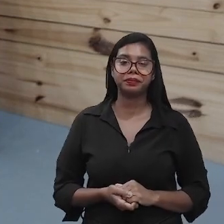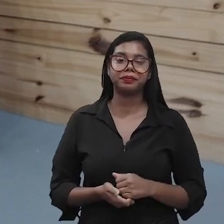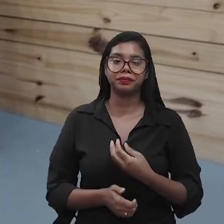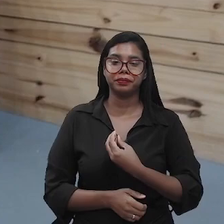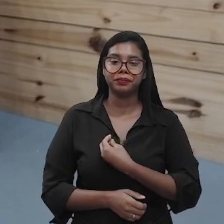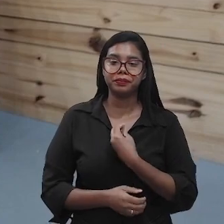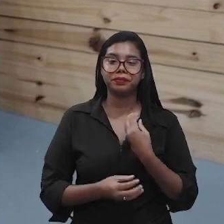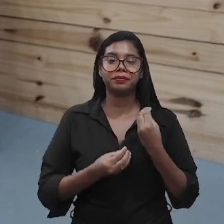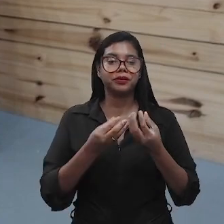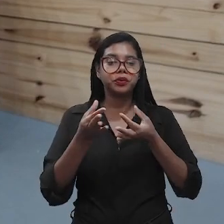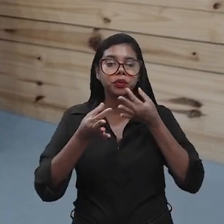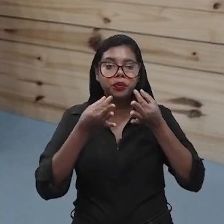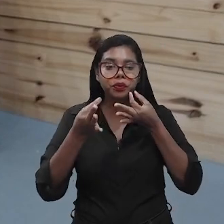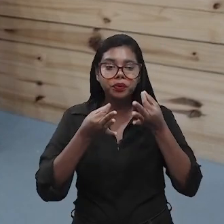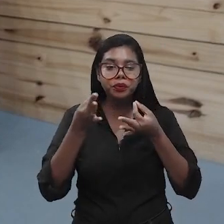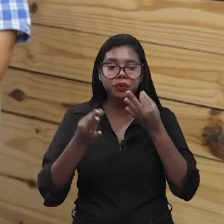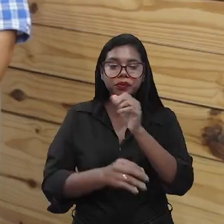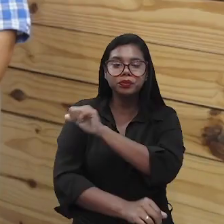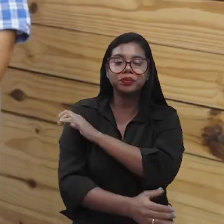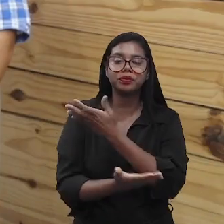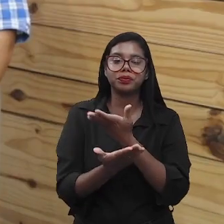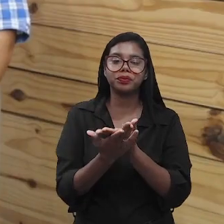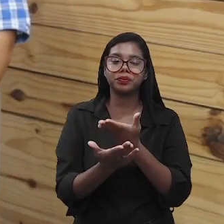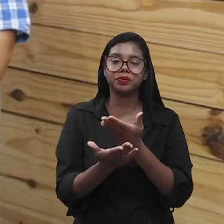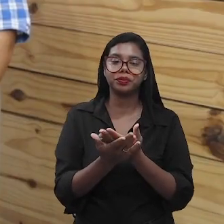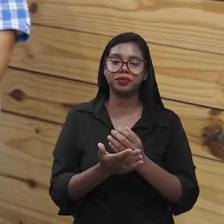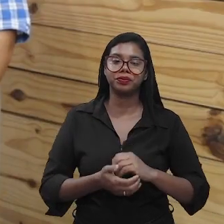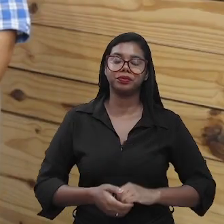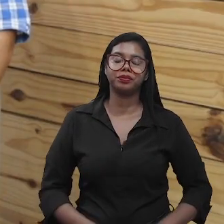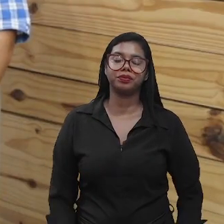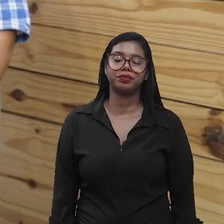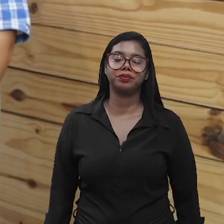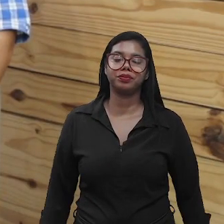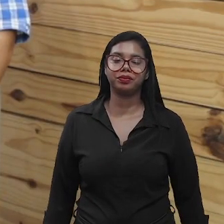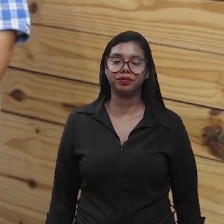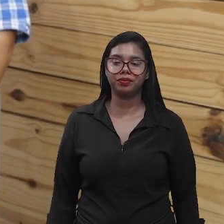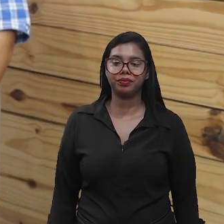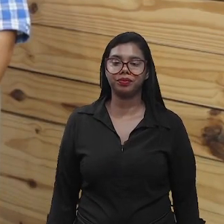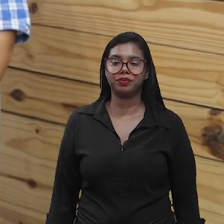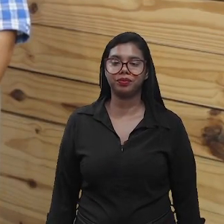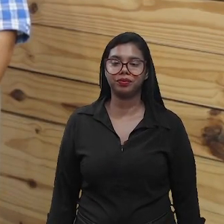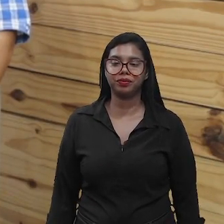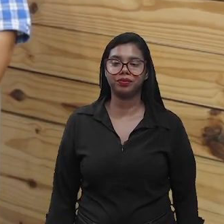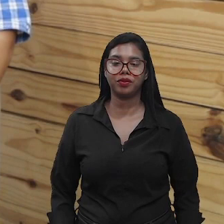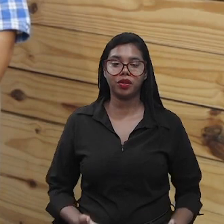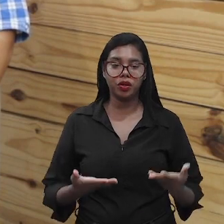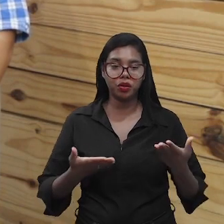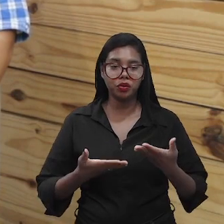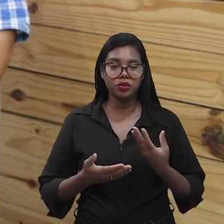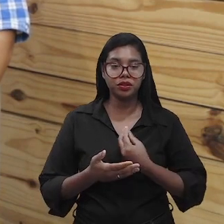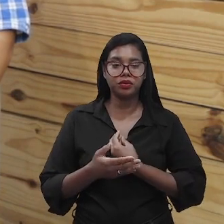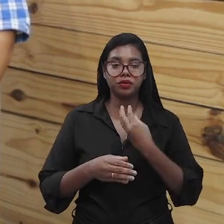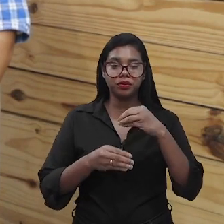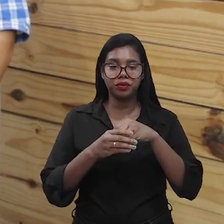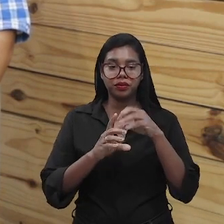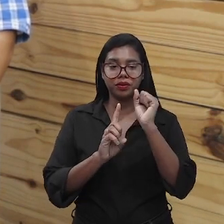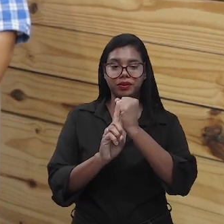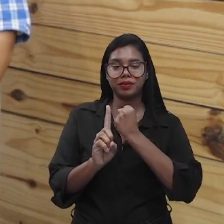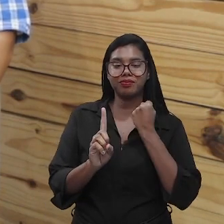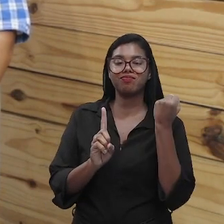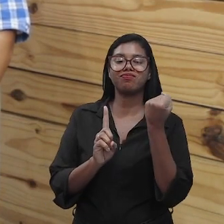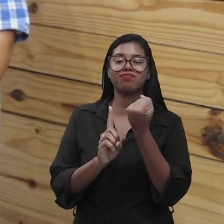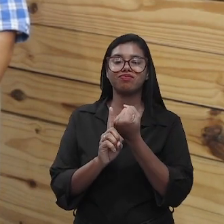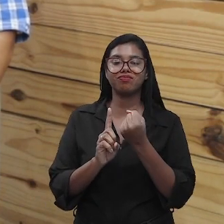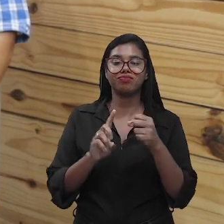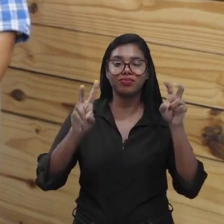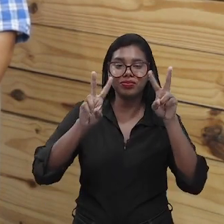nosso estudante em relação a isso? Eu acho que a gente vive numa sociedade, né, que é muito visual, e o audiovisual